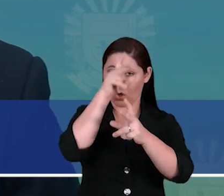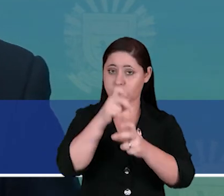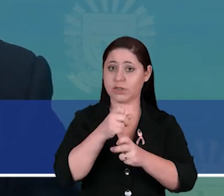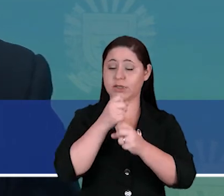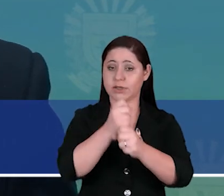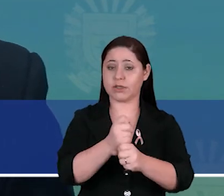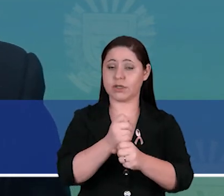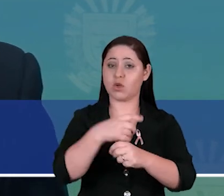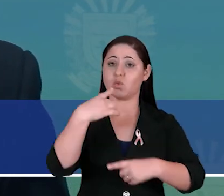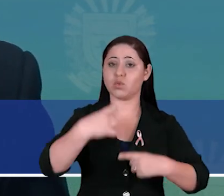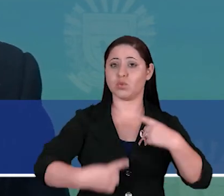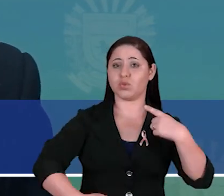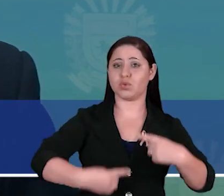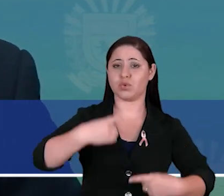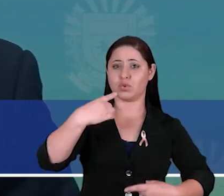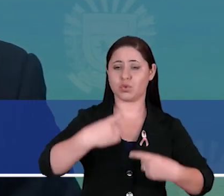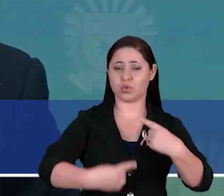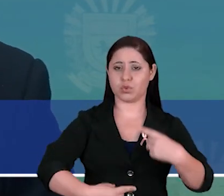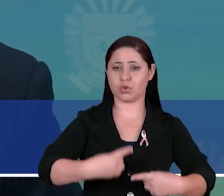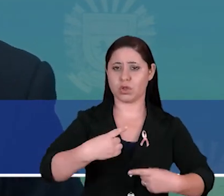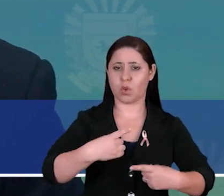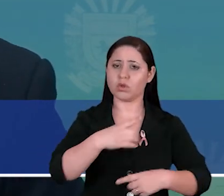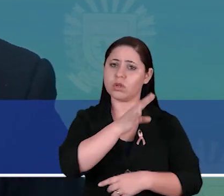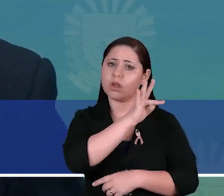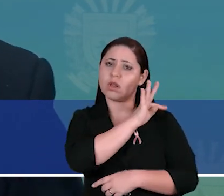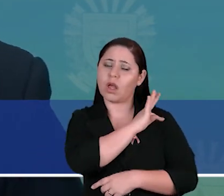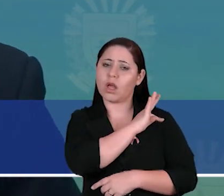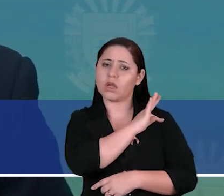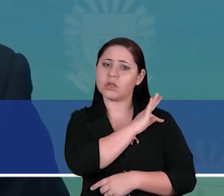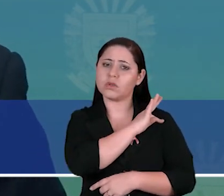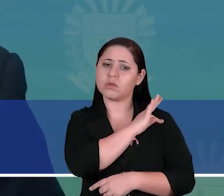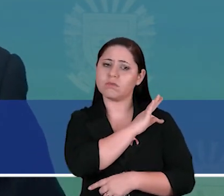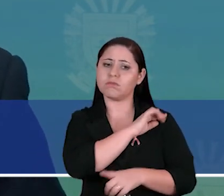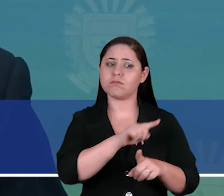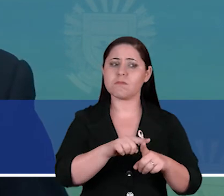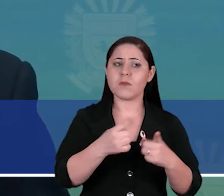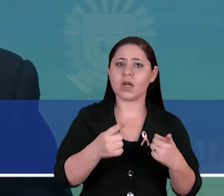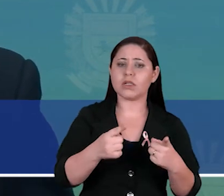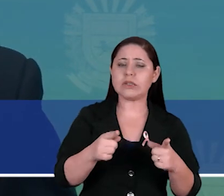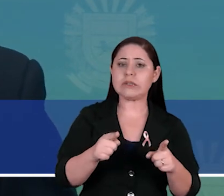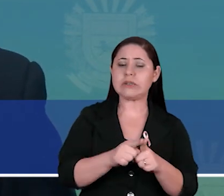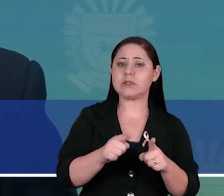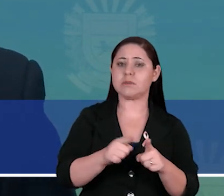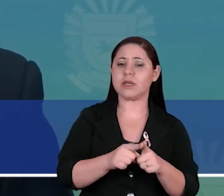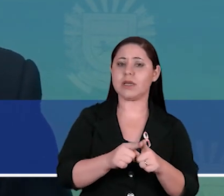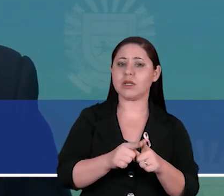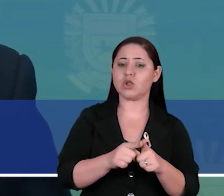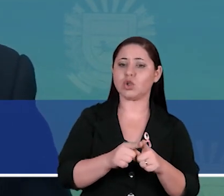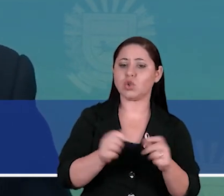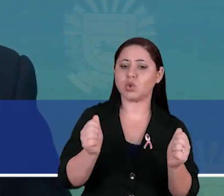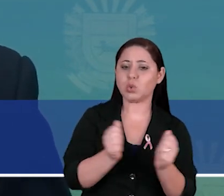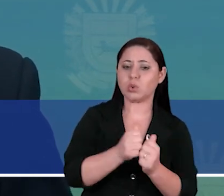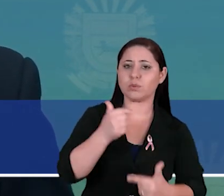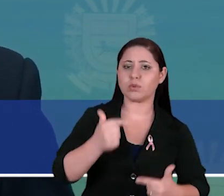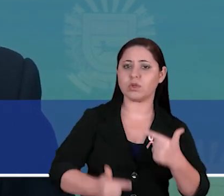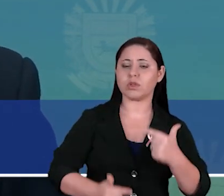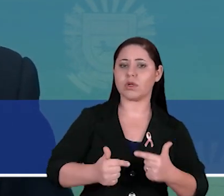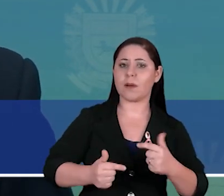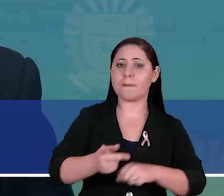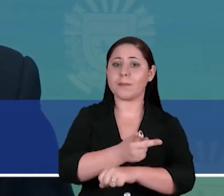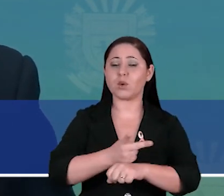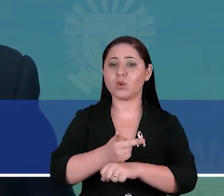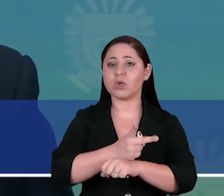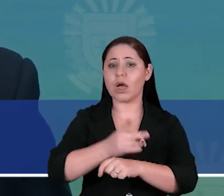instituições, fortalecendo assim o debate, tanto técnico, mas com um cunho político